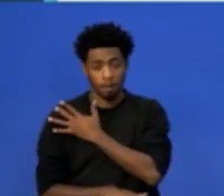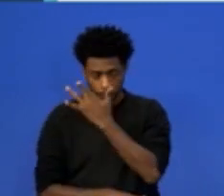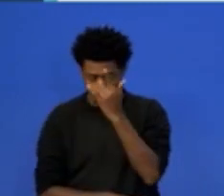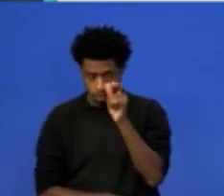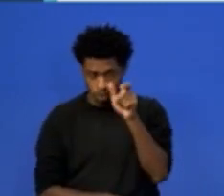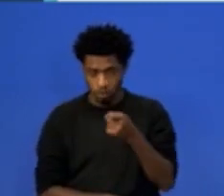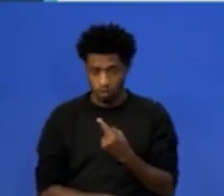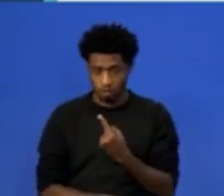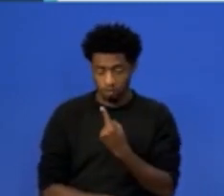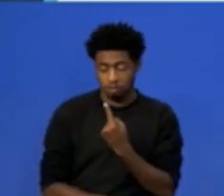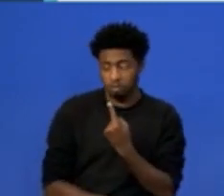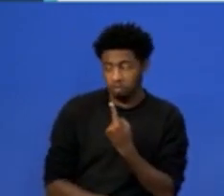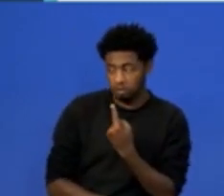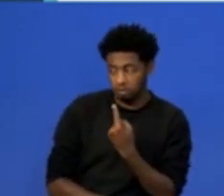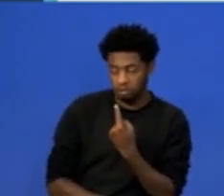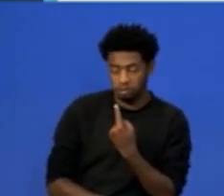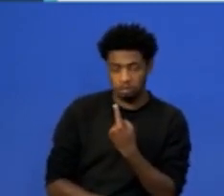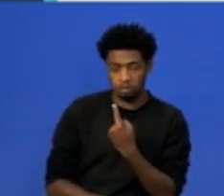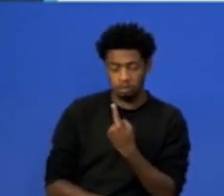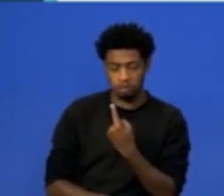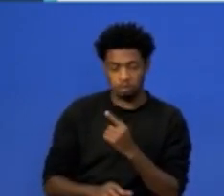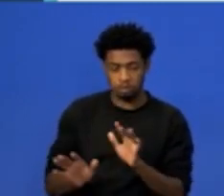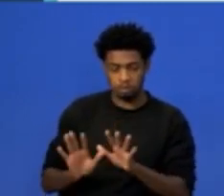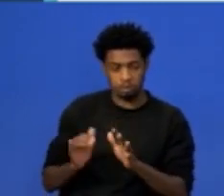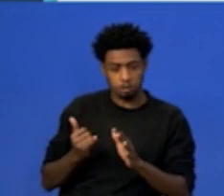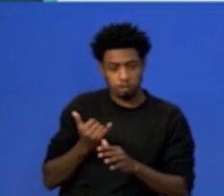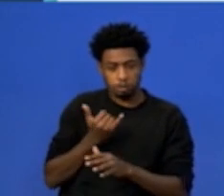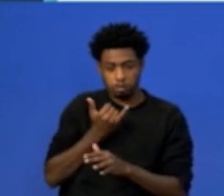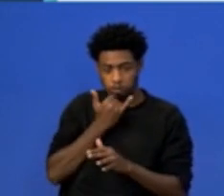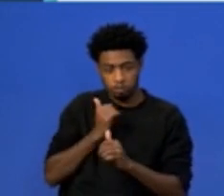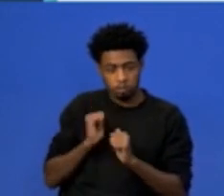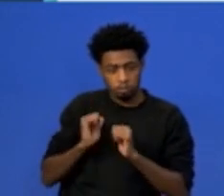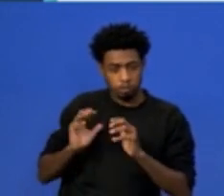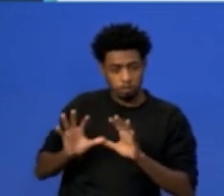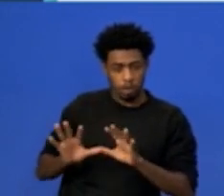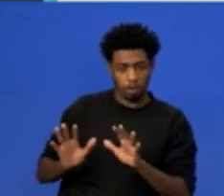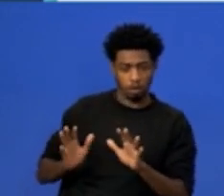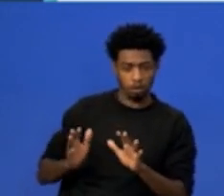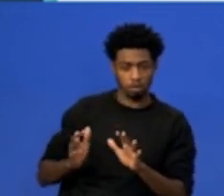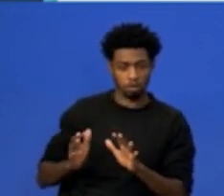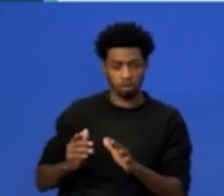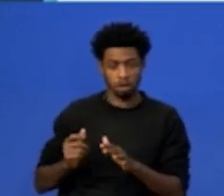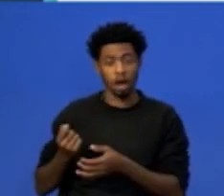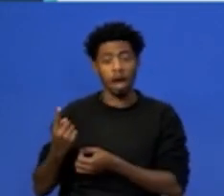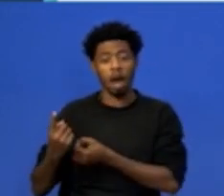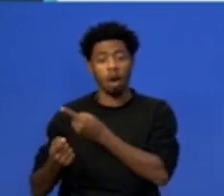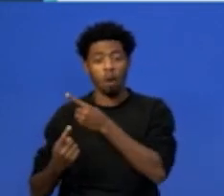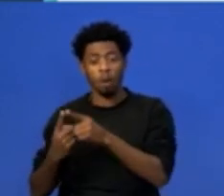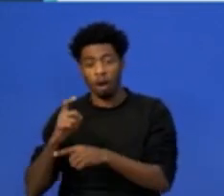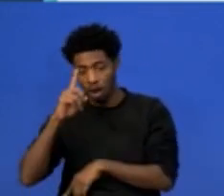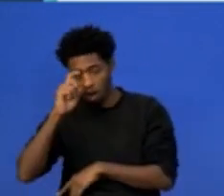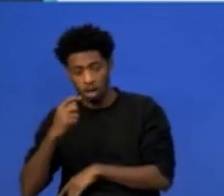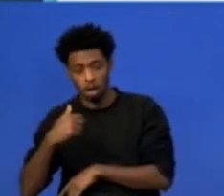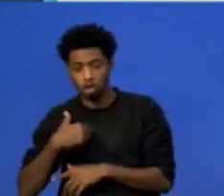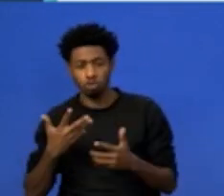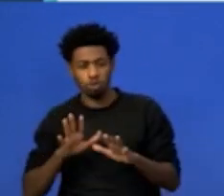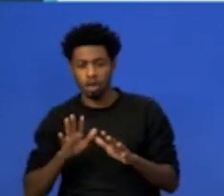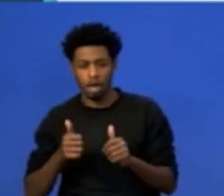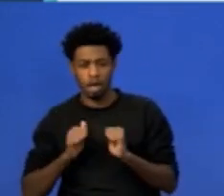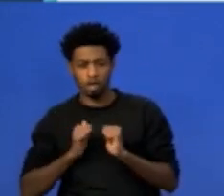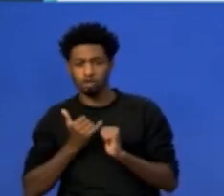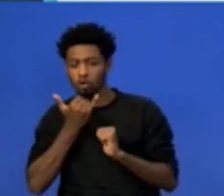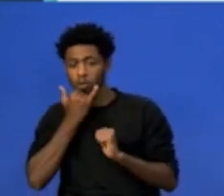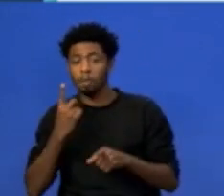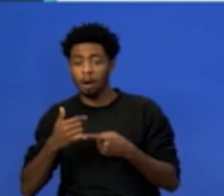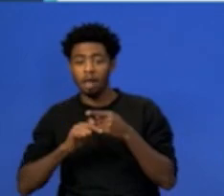existe muitas recusas, porque muitos planos de saúde não querem aceitar, mas pela